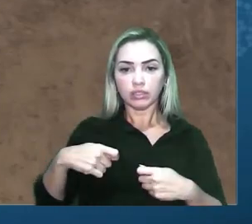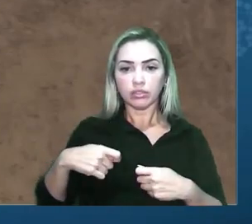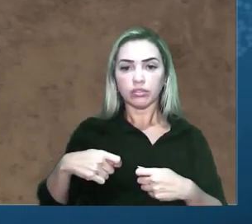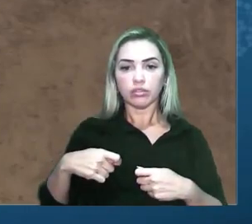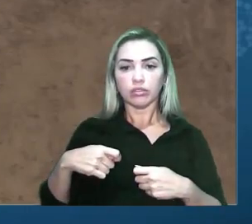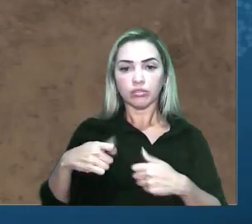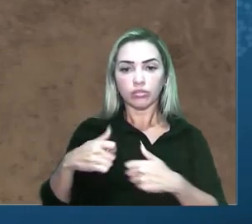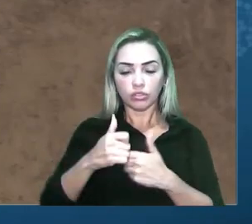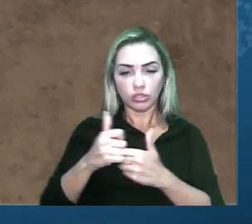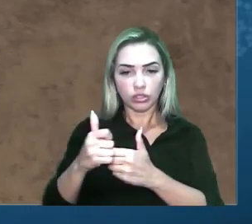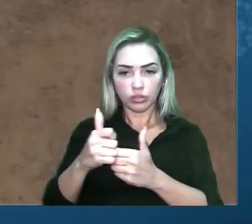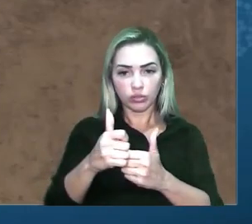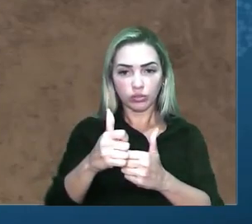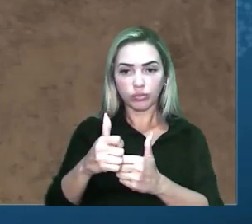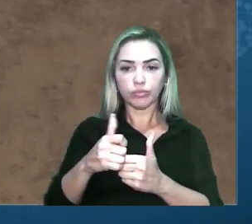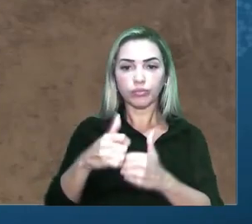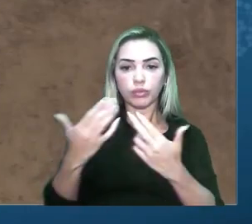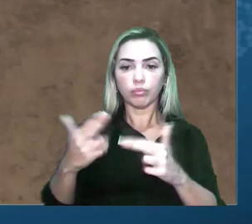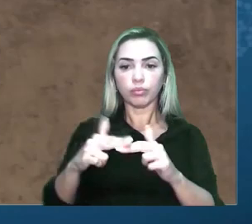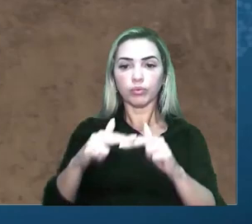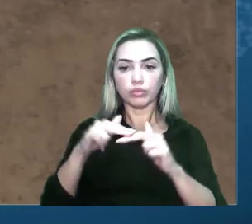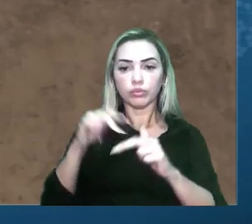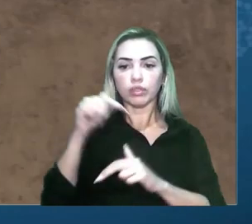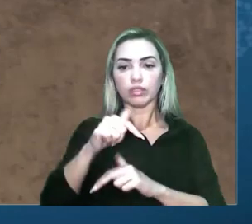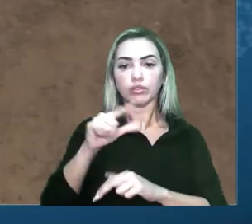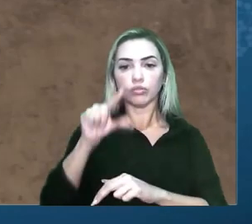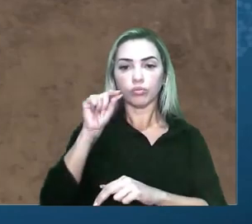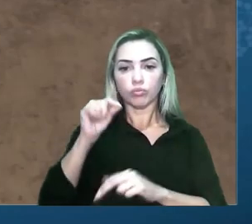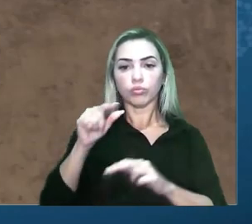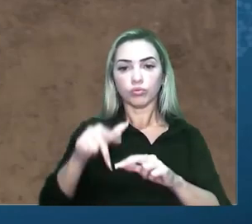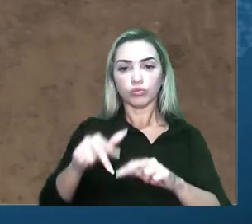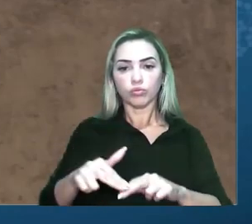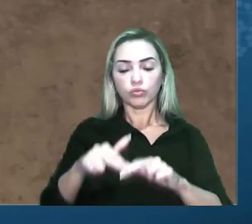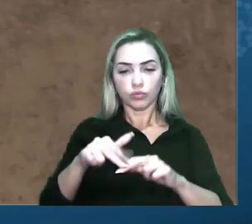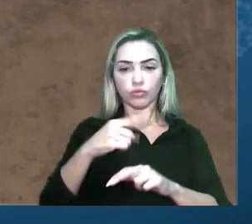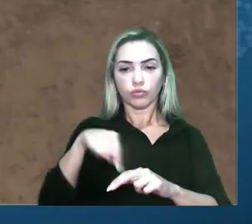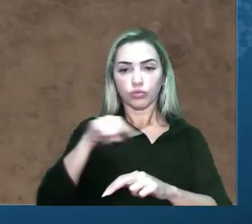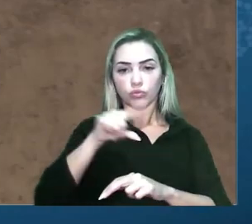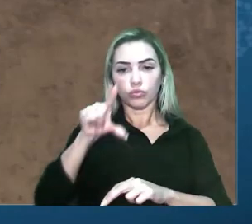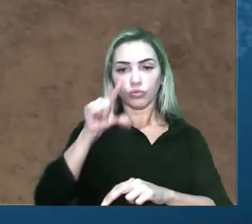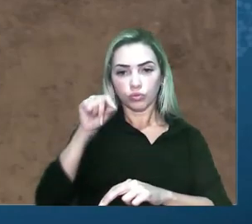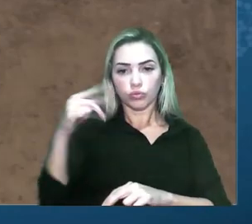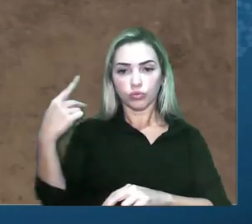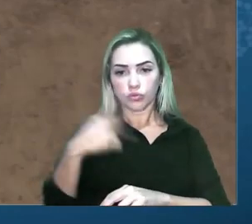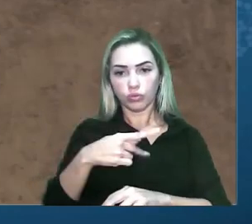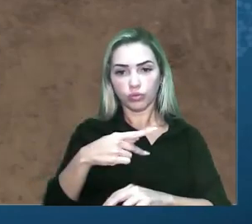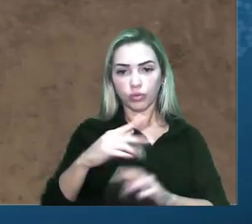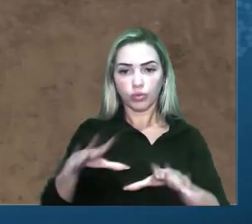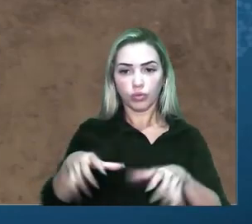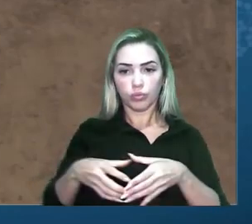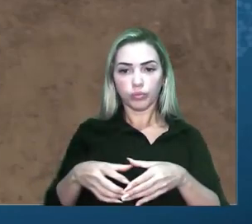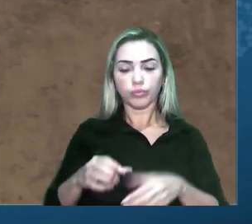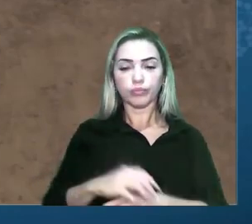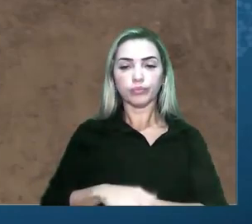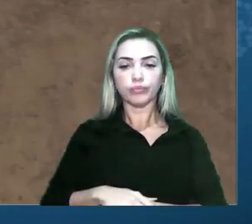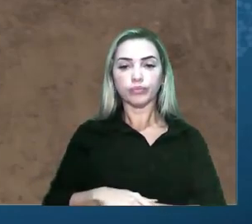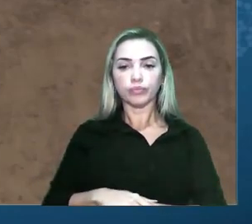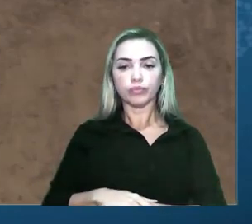direcionadas, e por isso, esse foi um grande motivo da escolha do comitê. Então, o ganhador